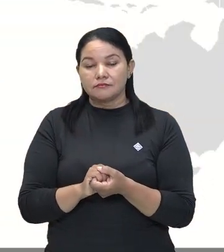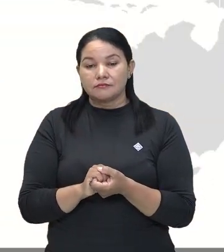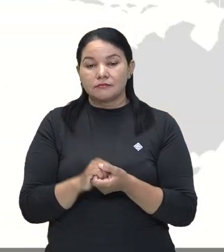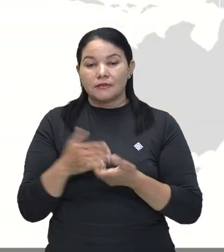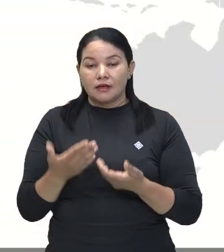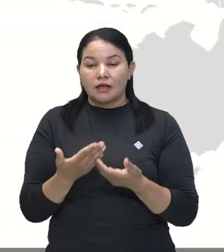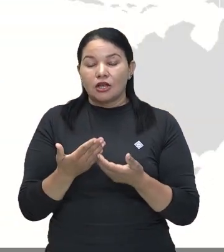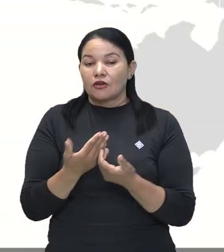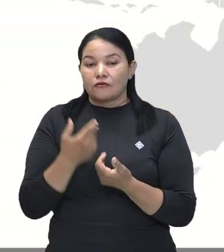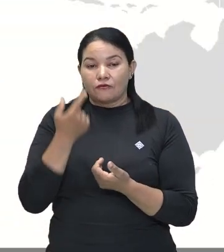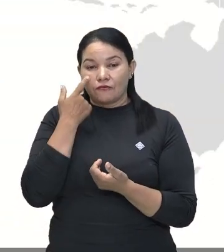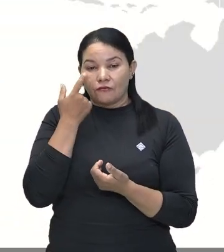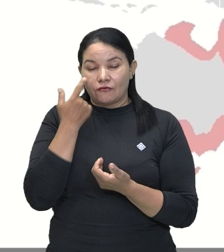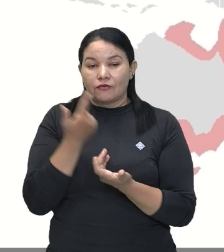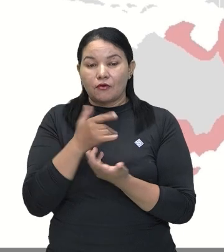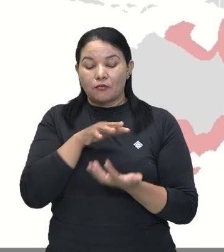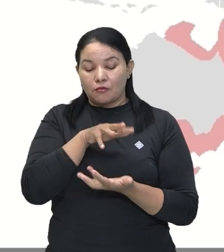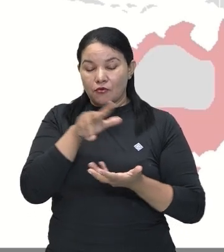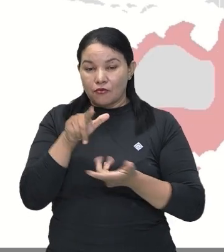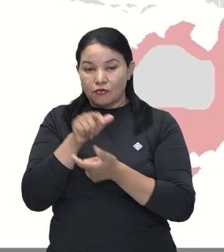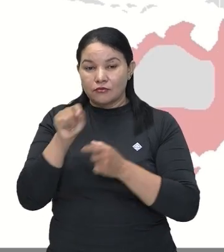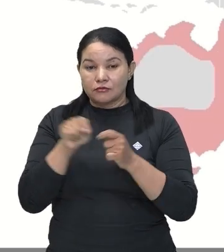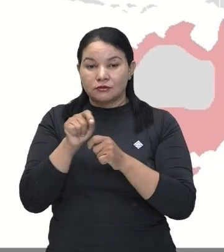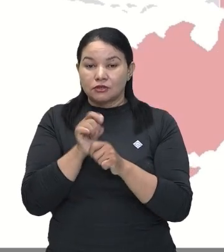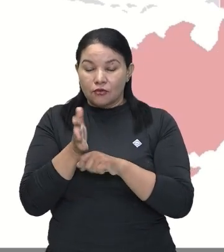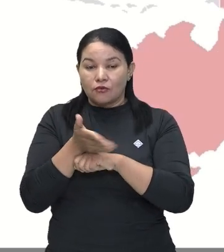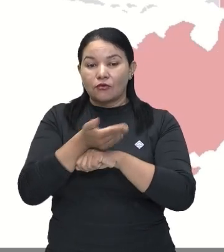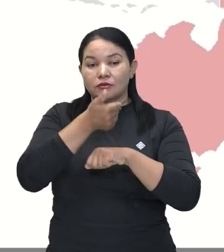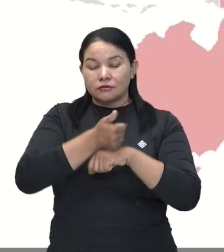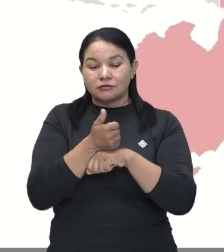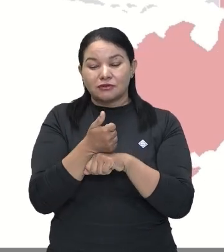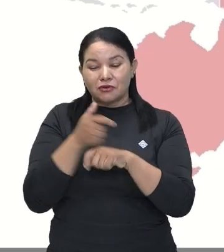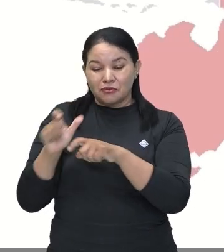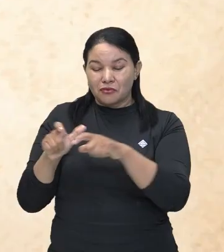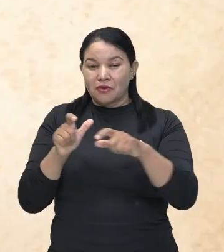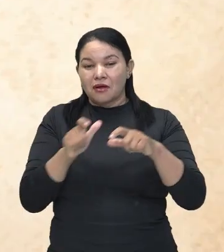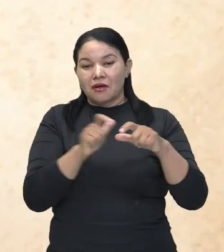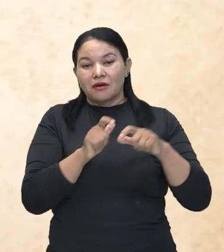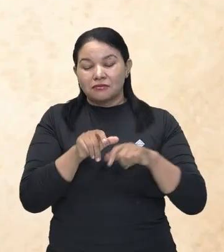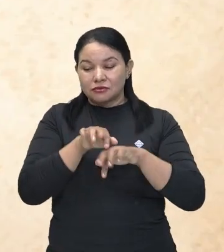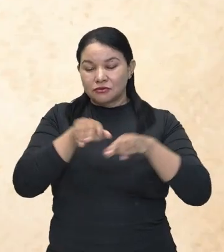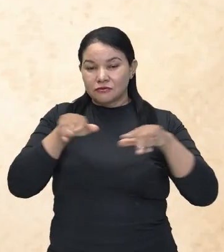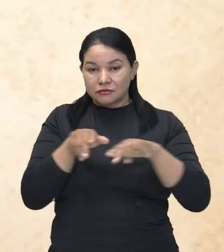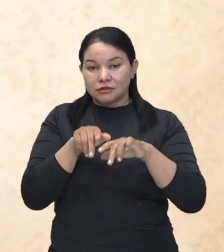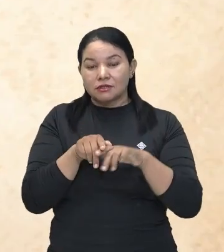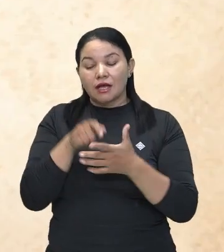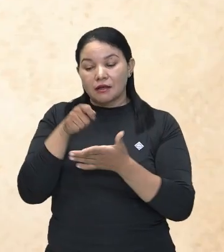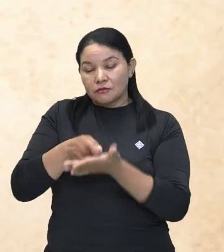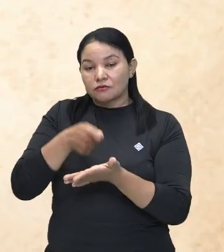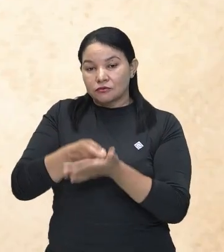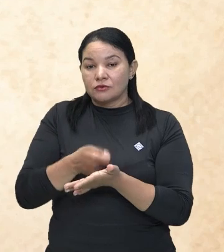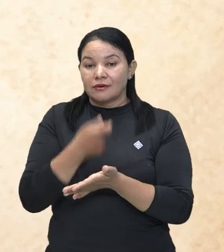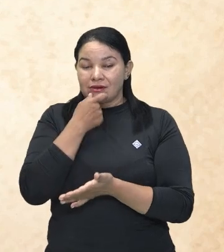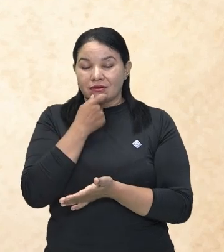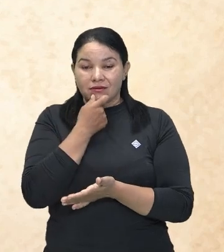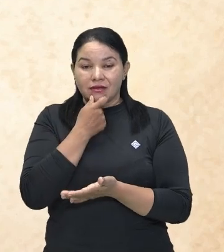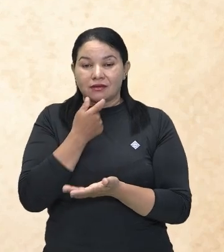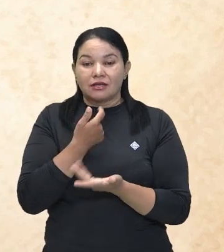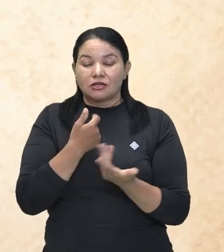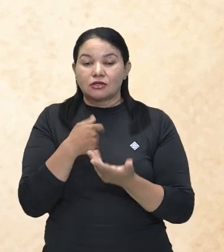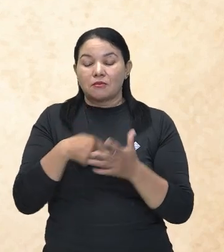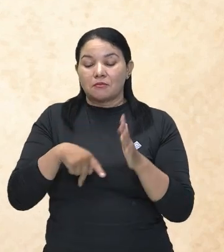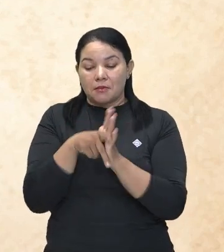acaba se espalhando pelo mundo todo, colonizando várias regiões e levando consigo aí a língua, impondo a língua inglesa como a língua